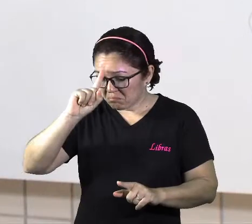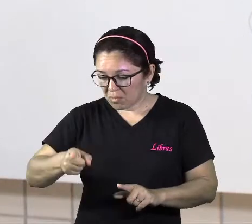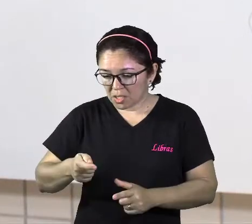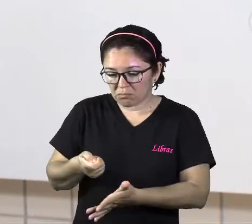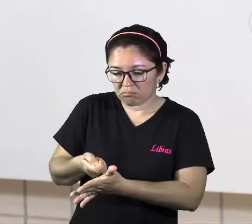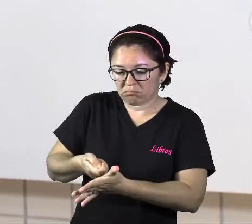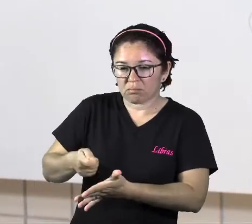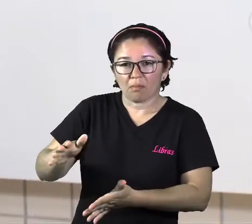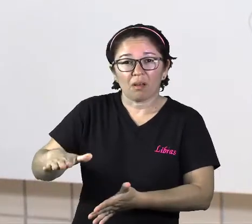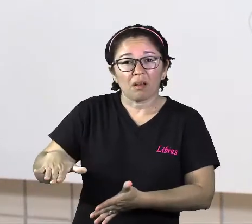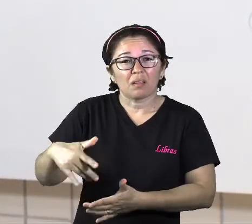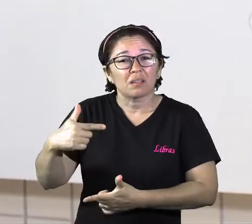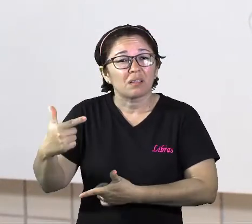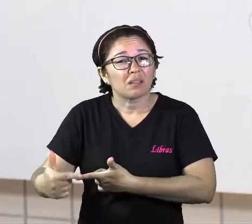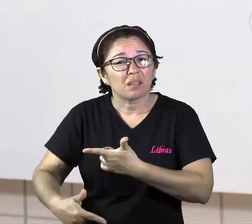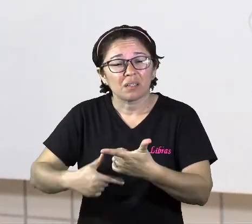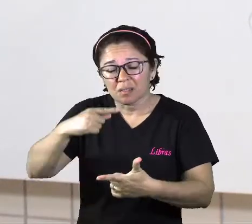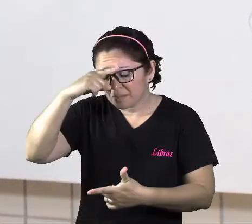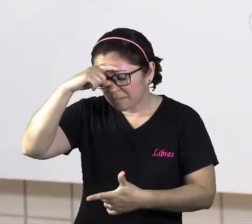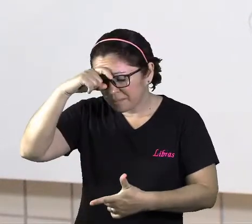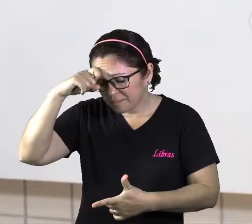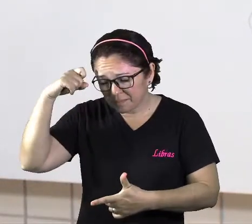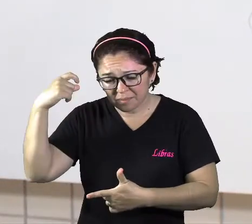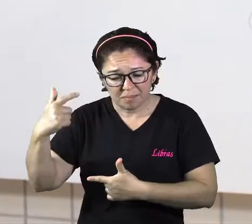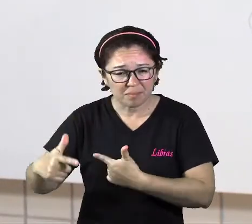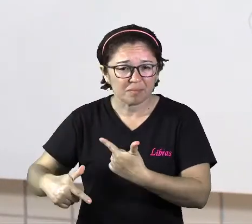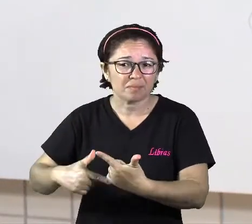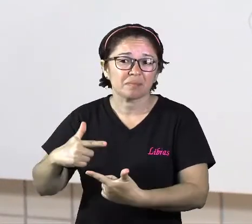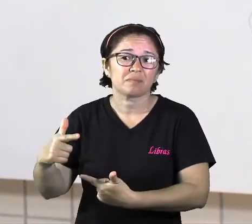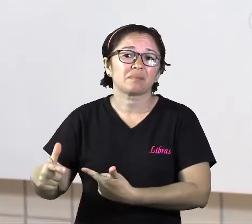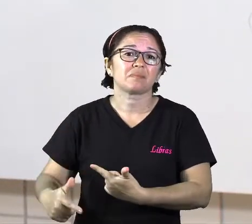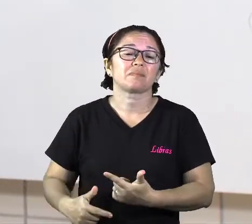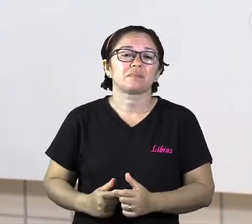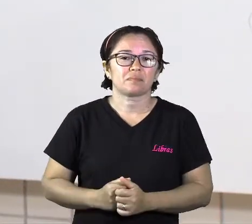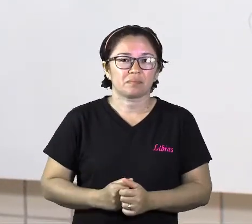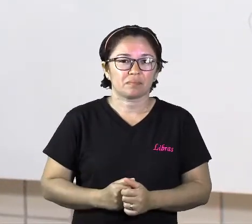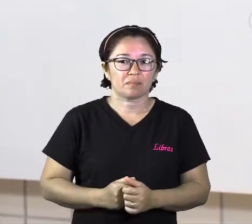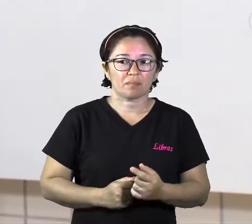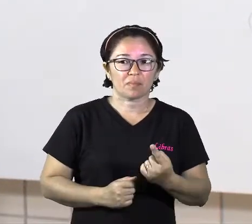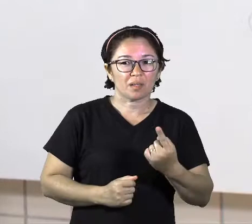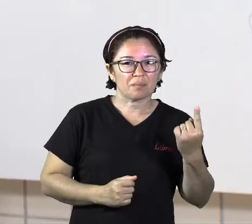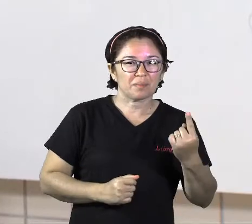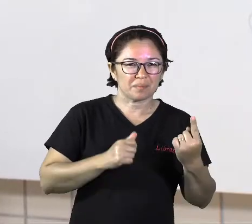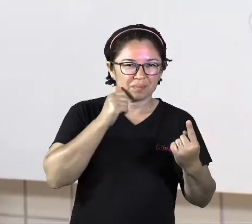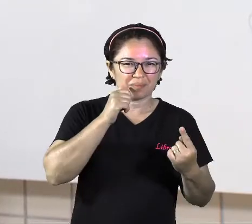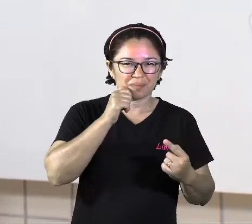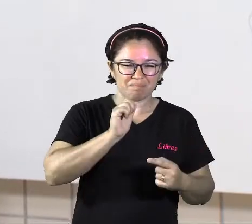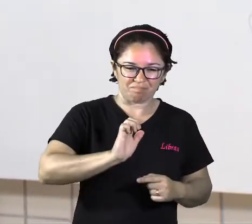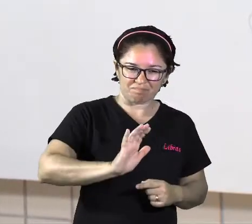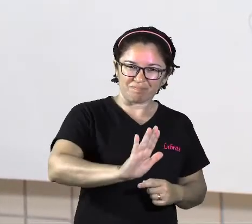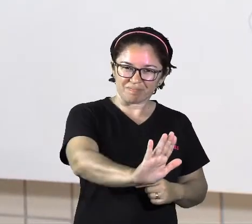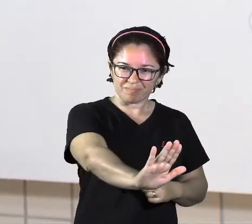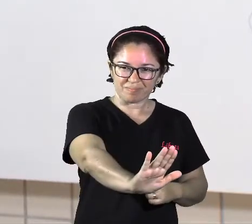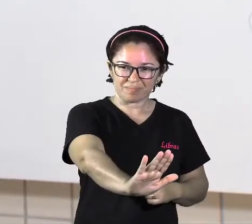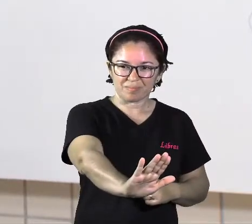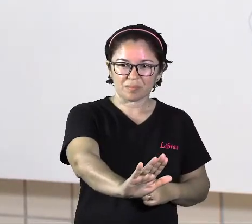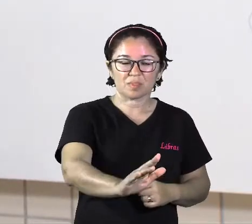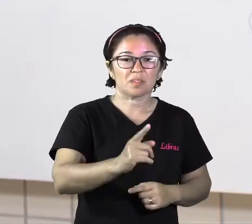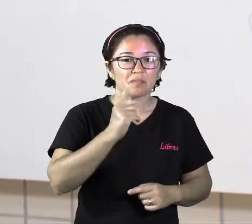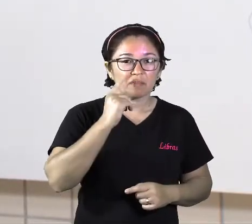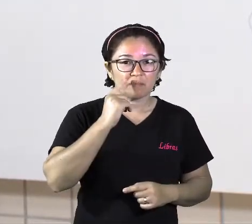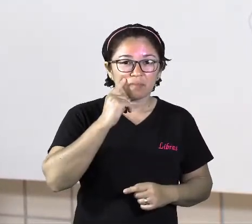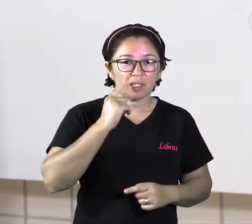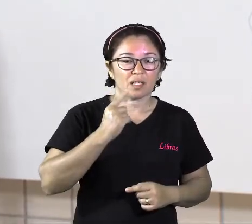quanto não verbal, tá? Eu tenho uso de imagens, da escrita, tá? E aqui eu tenho uma linguagem o